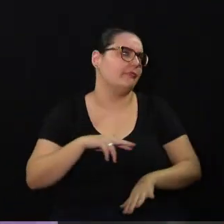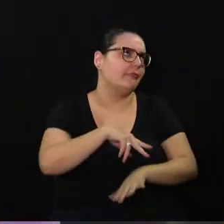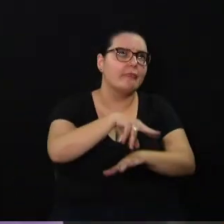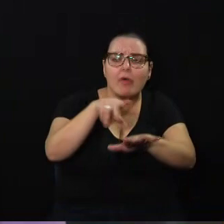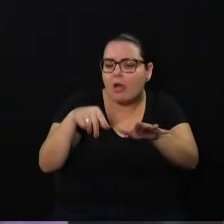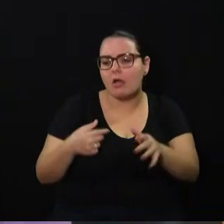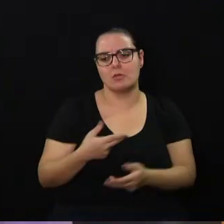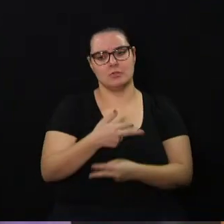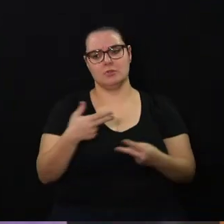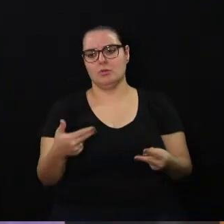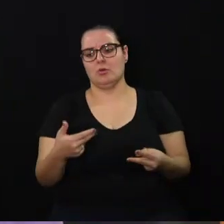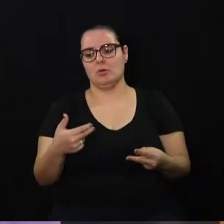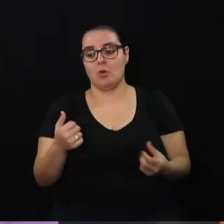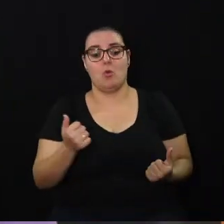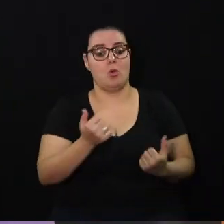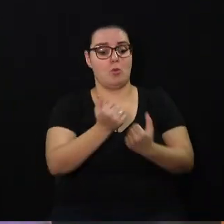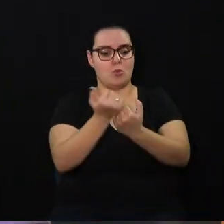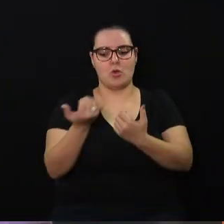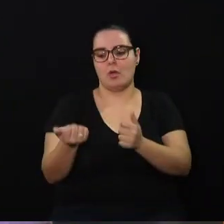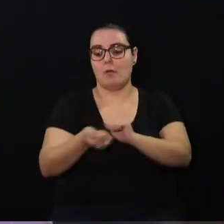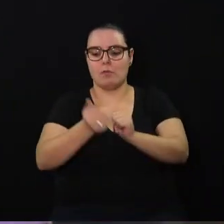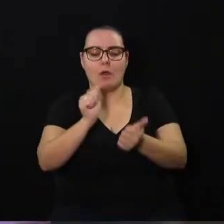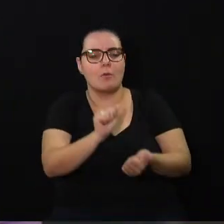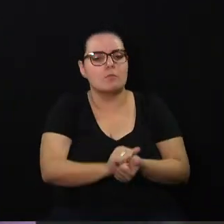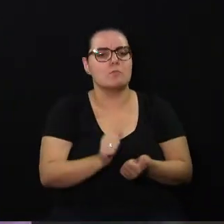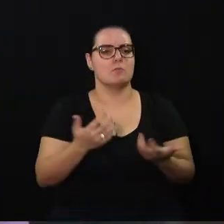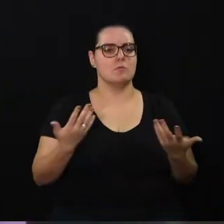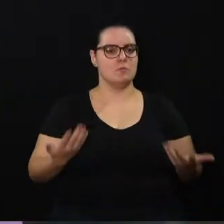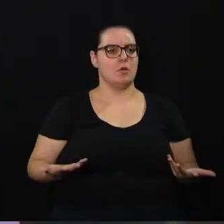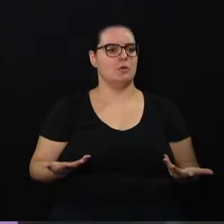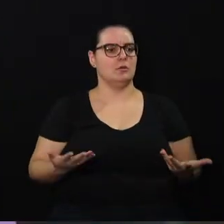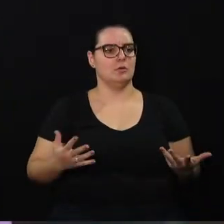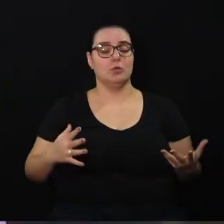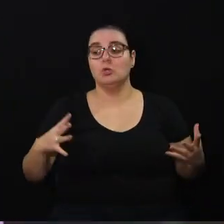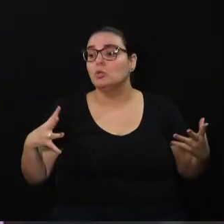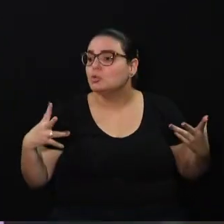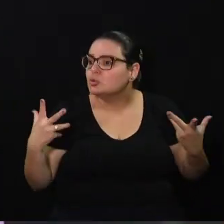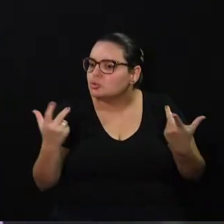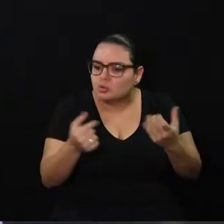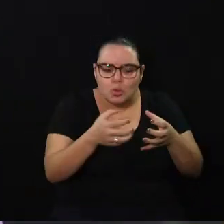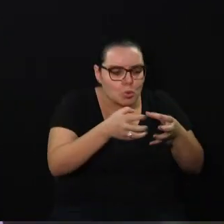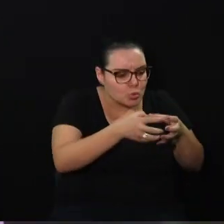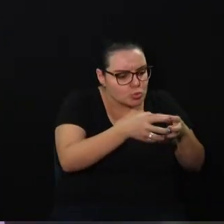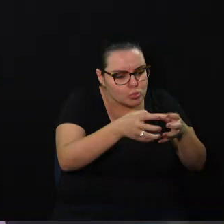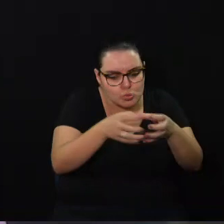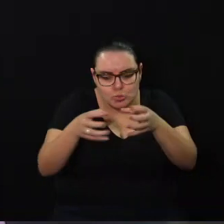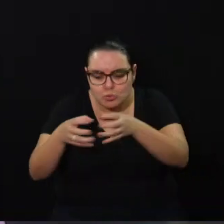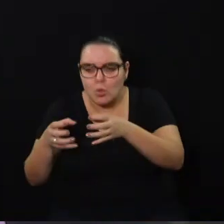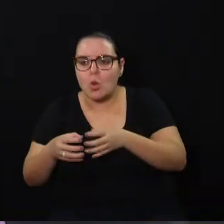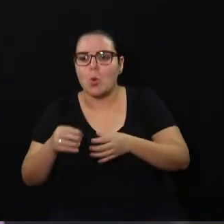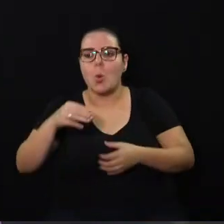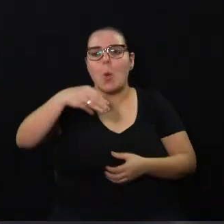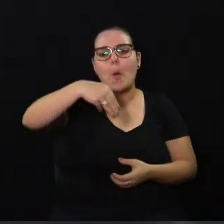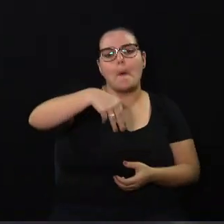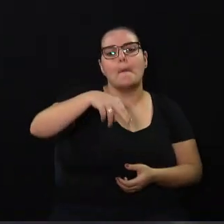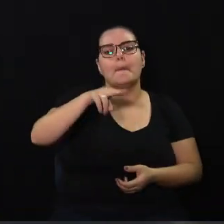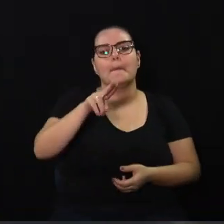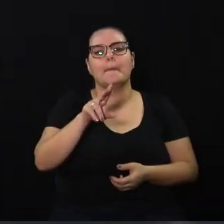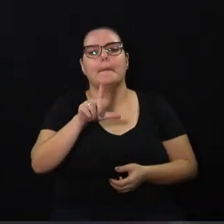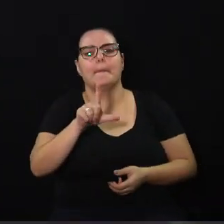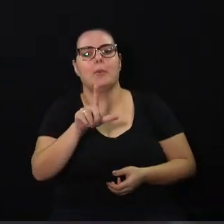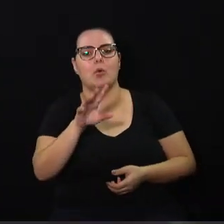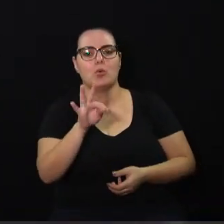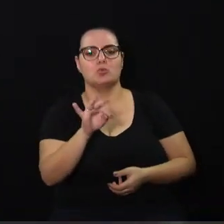então esses apoios essas adaptações que toda uma equipe multidisciplinar achar que é porque